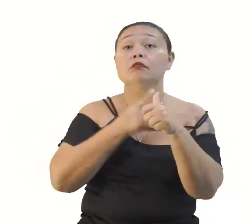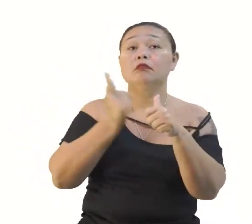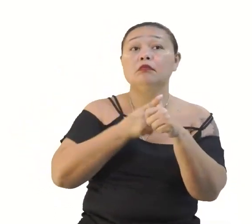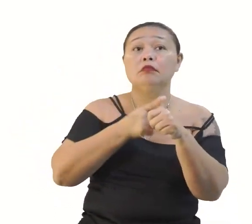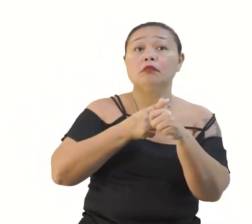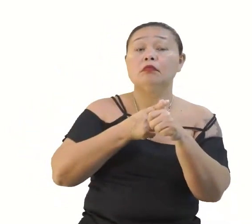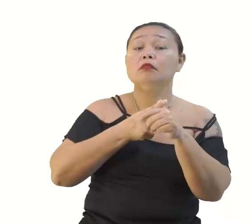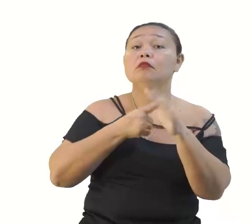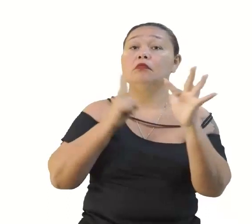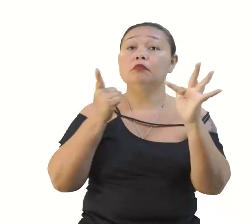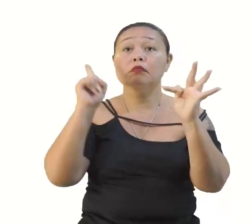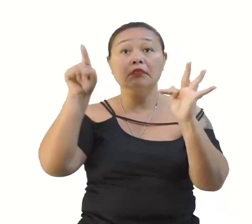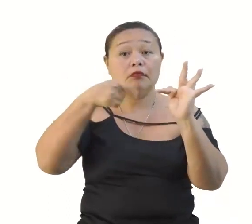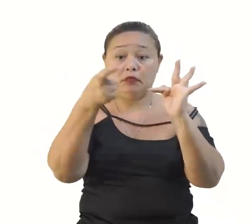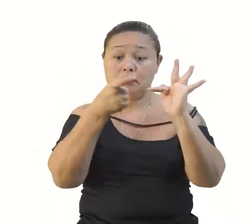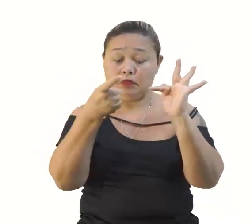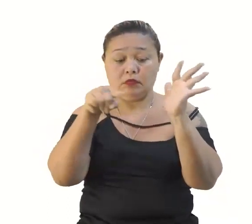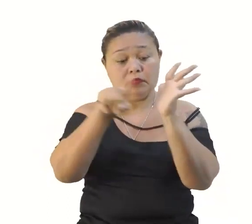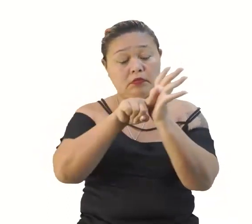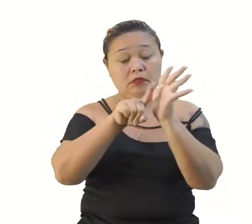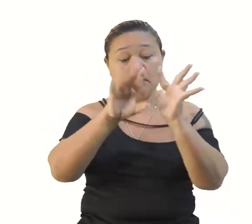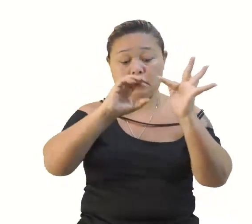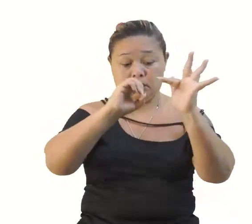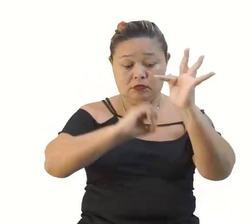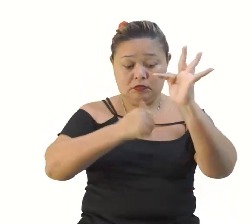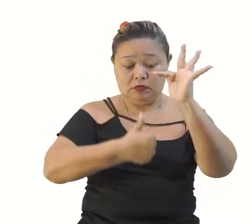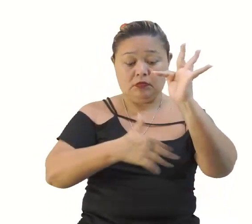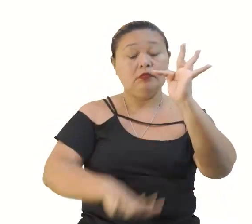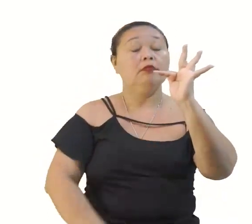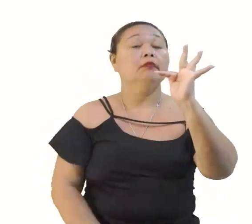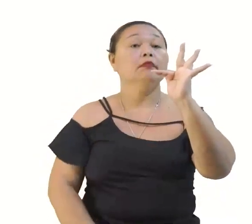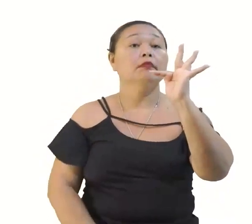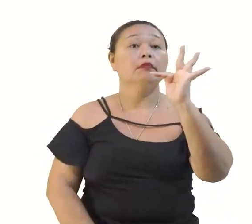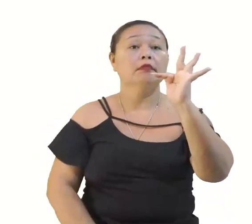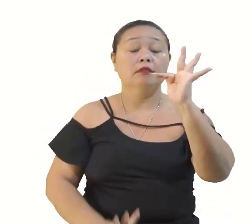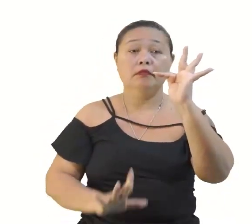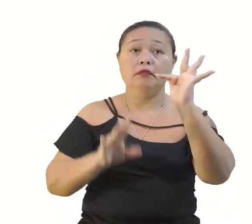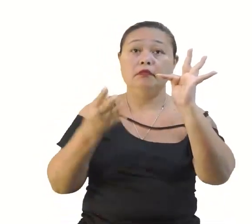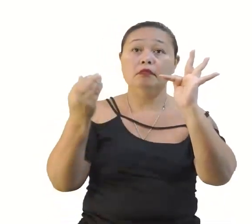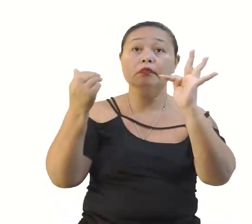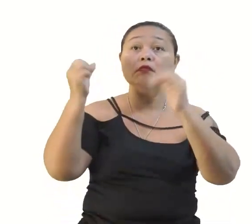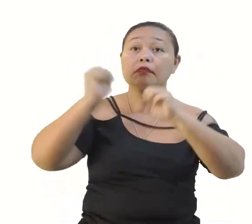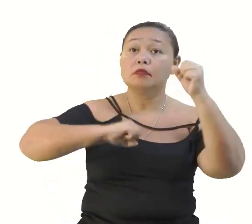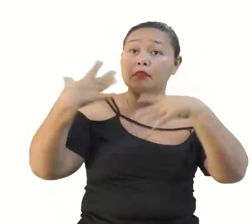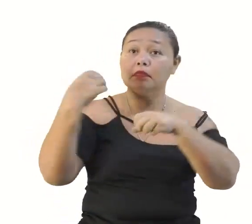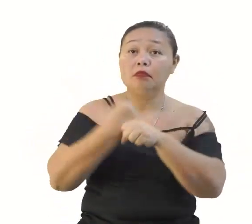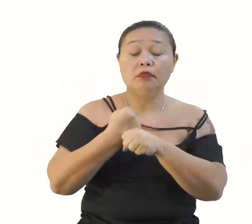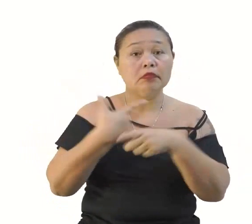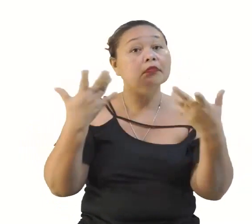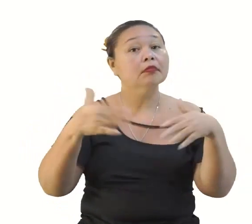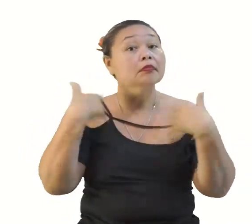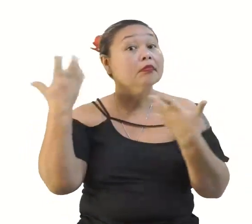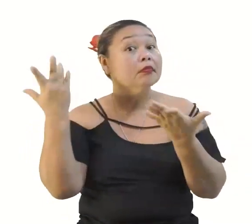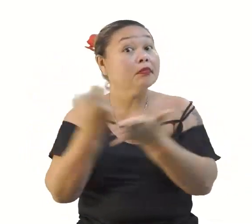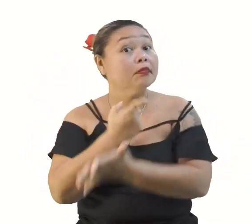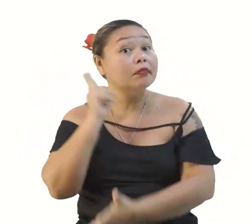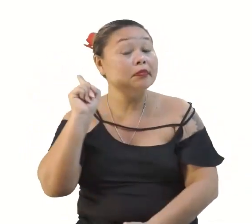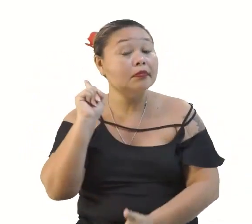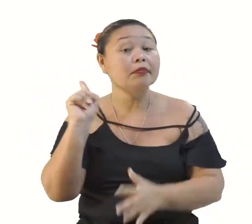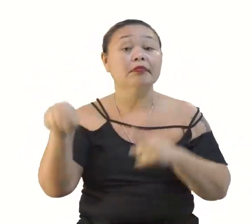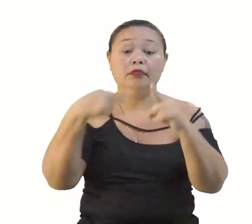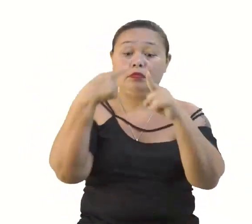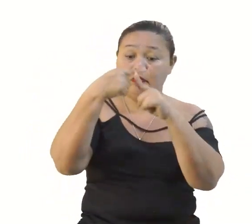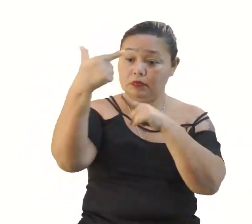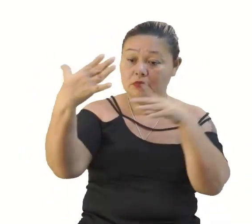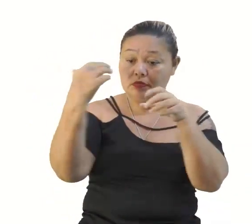marcar os valores de x. Está lá, menos 1, 0 e 1. E na nossa máquina de calcular, o que está acontecendo aqui? Multiplica por